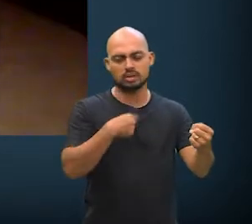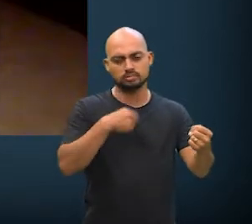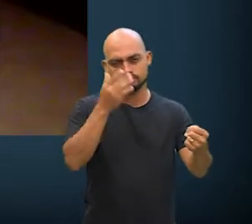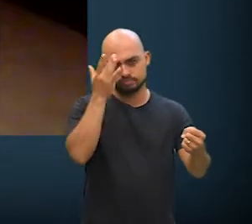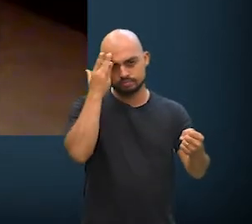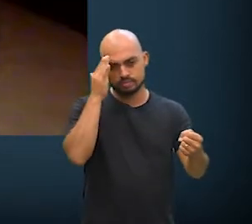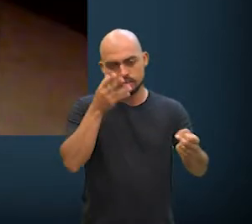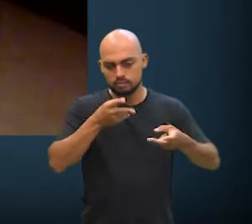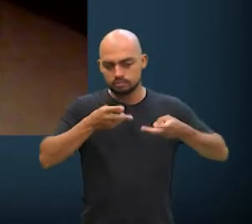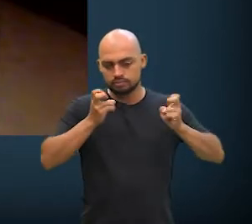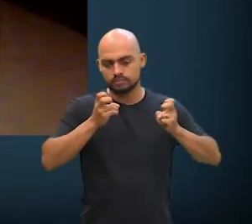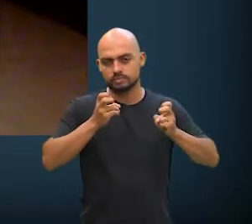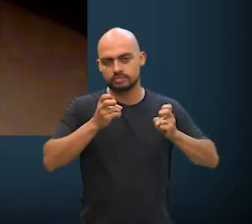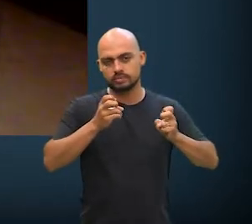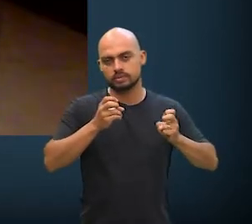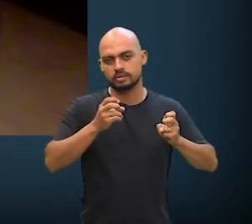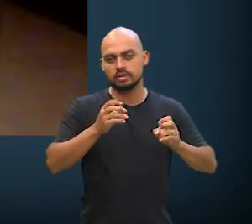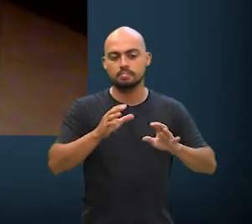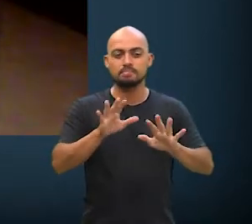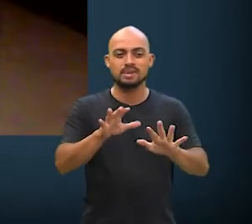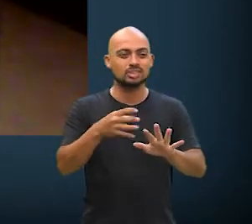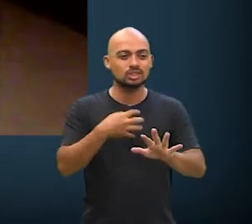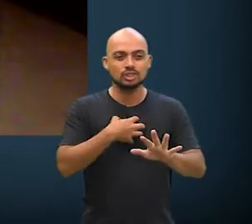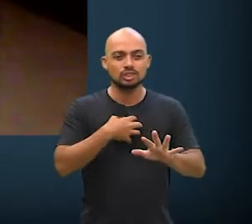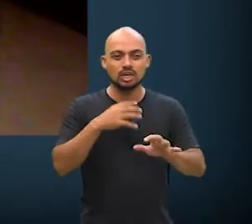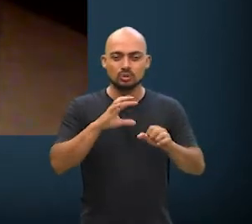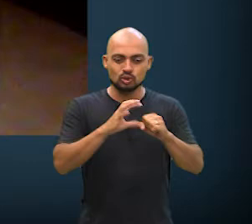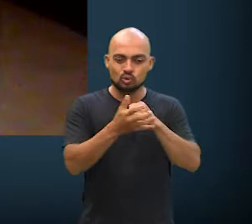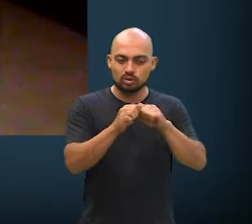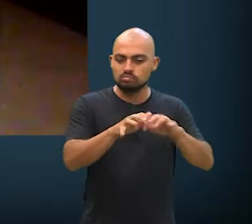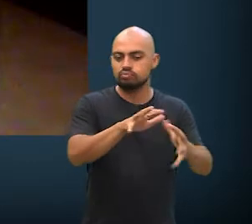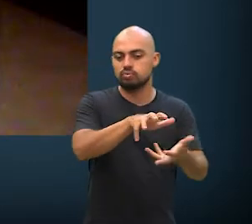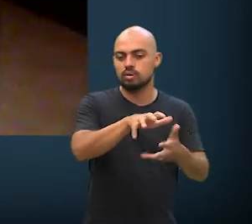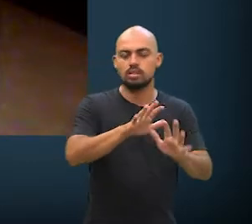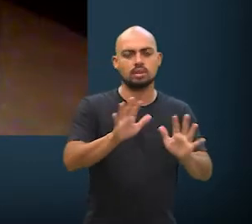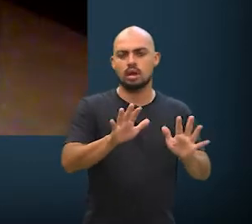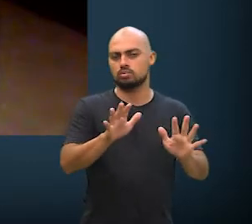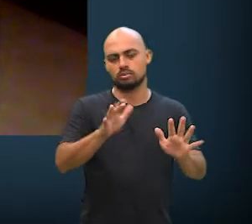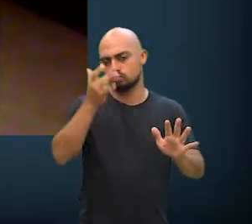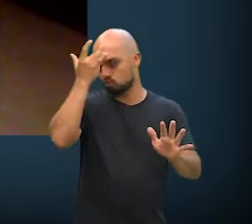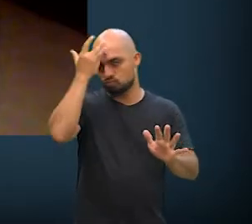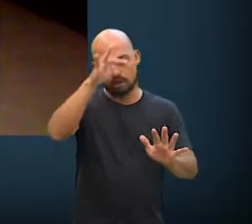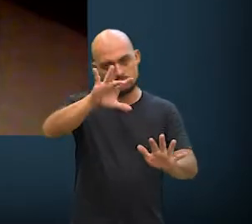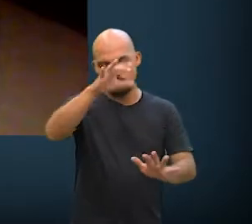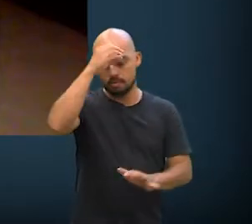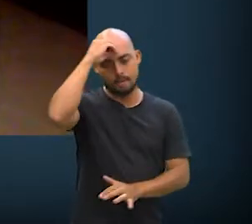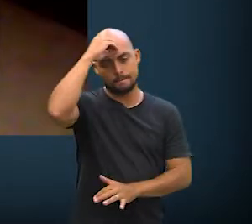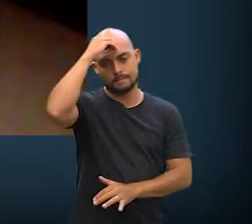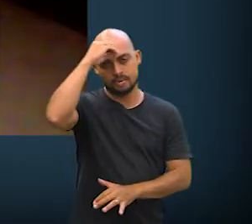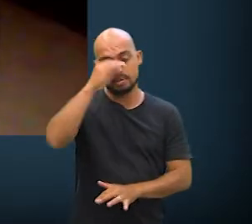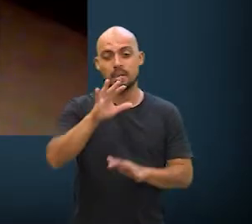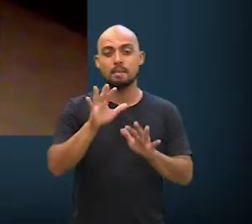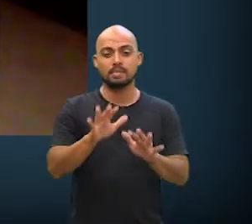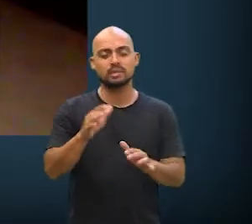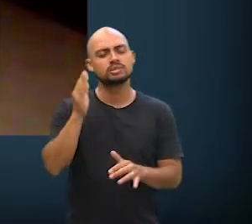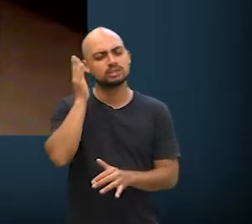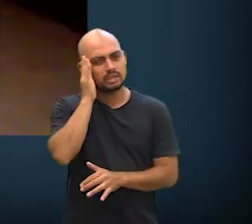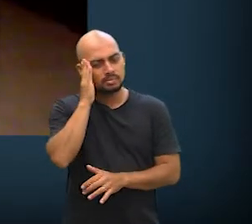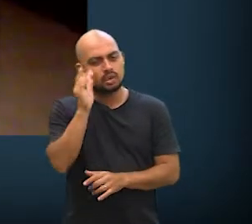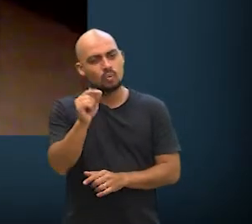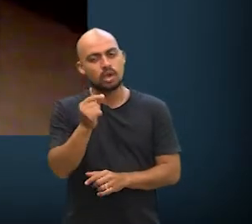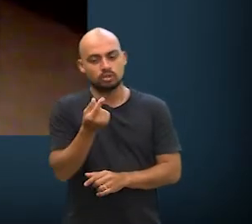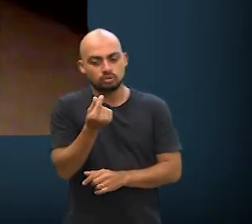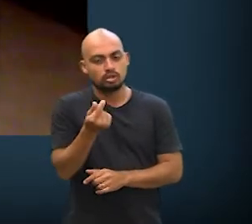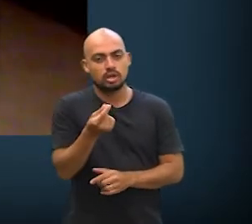qualquer forma. Não que ia ser dessa forma de uma pandemia, não. Isso aí também a gente não ia saber. Mas ia